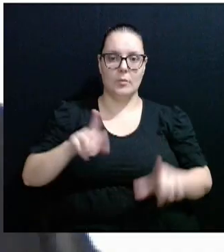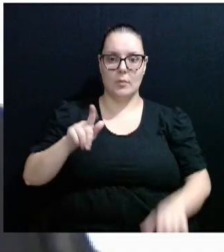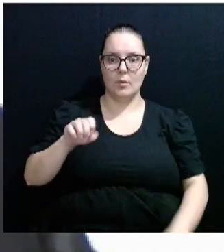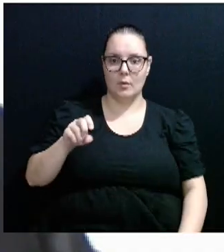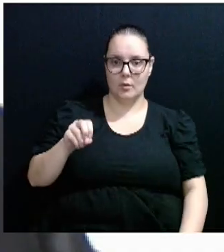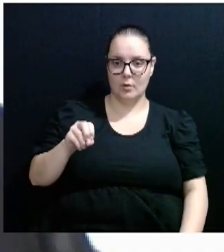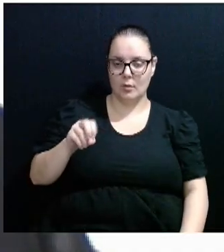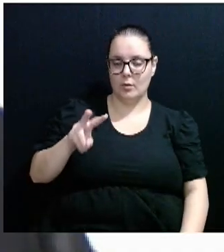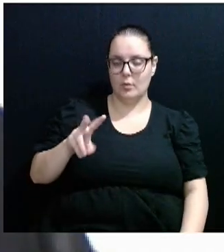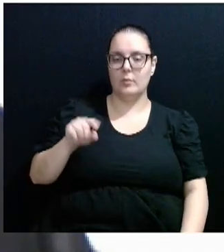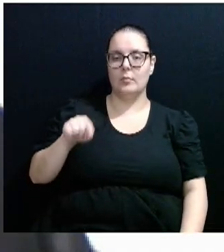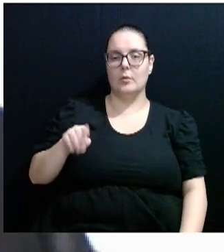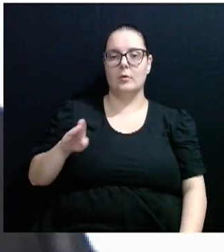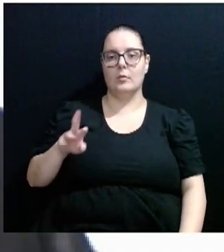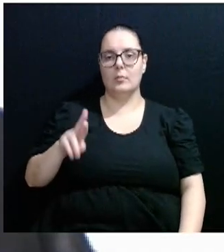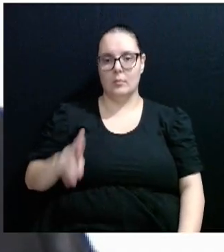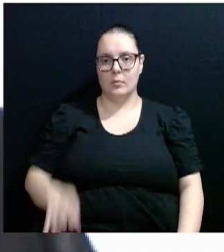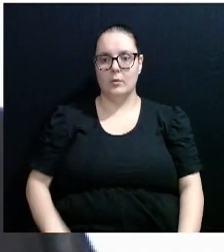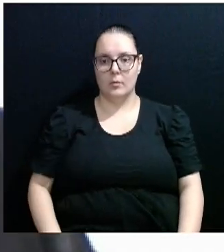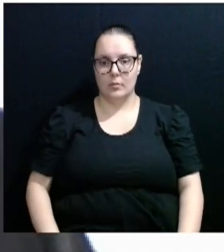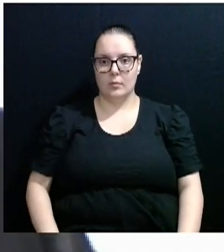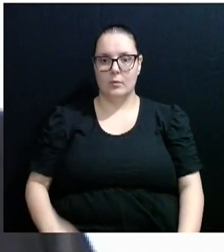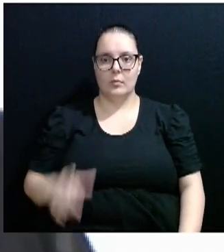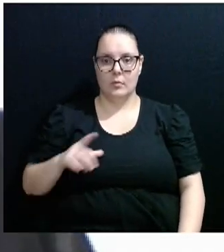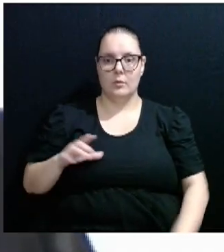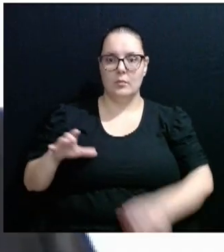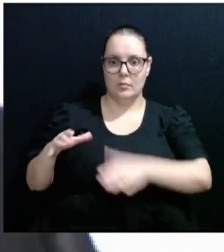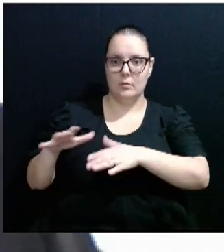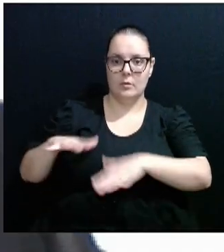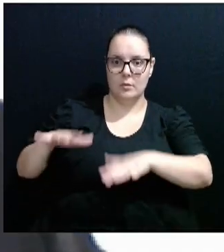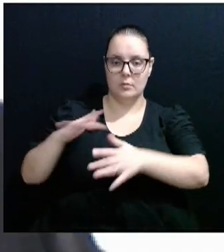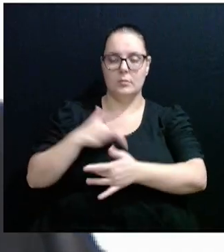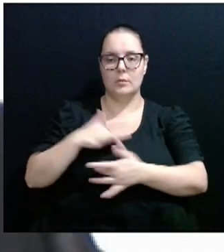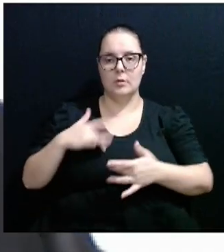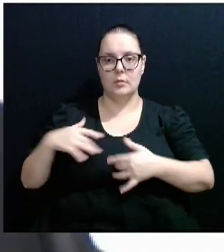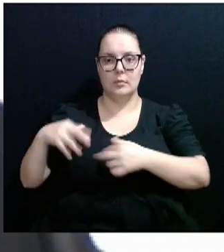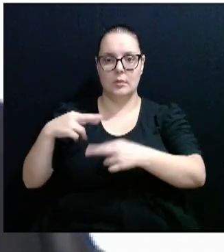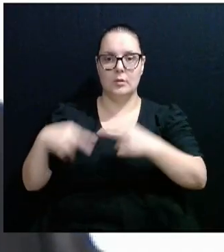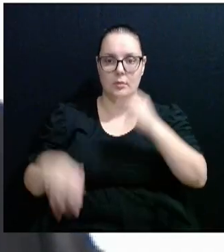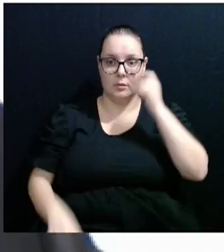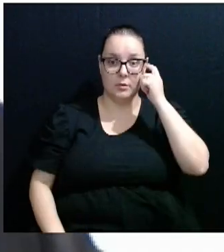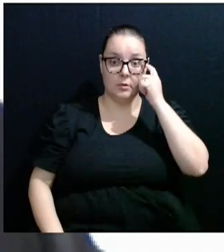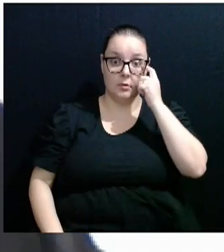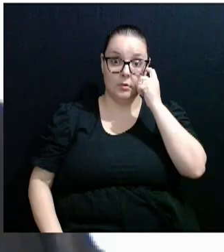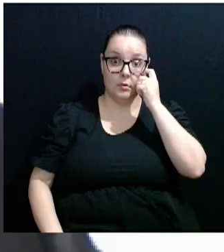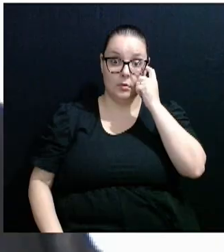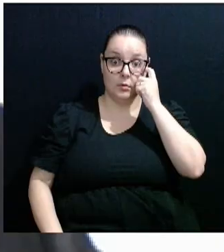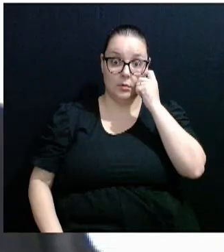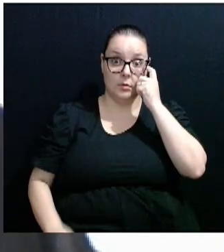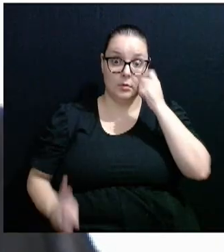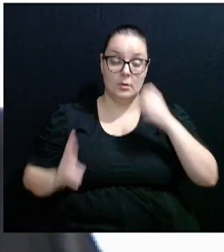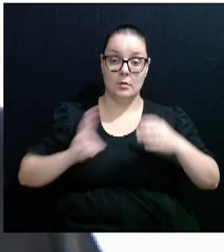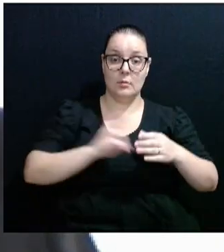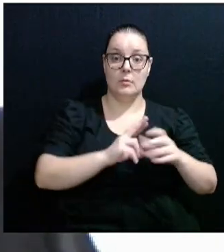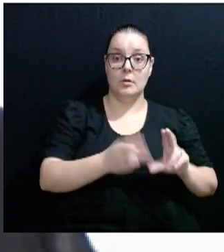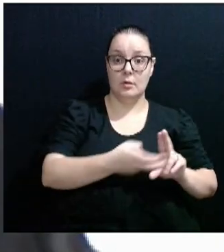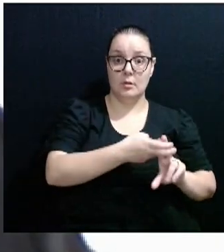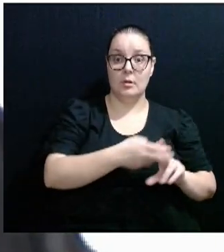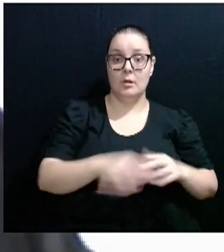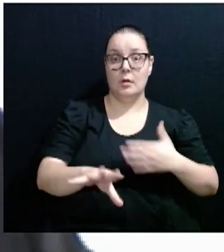gov.br, ali tem um campo para demandas de saúde, e tem a própria ouvidoria do SUS, né, e a ouvidoria